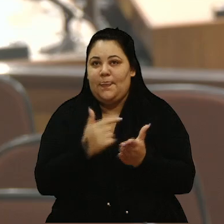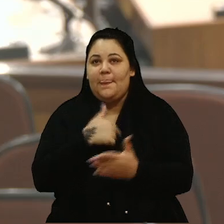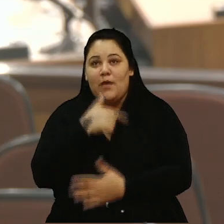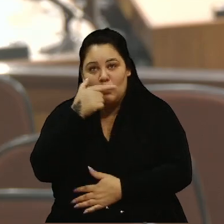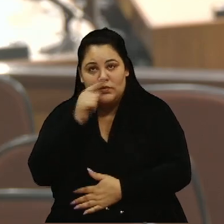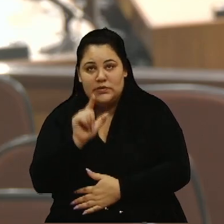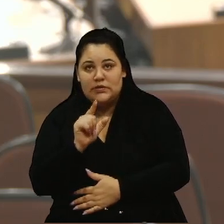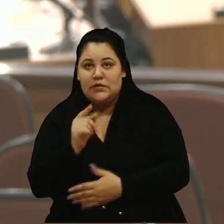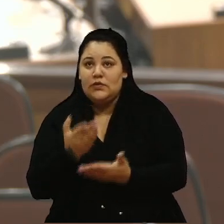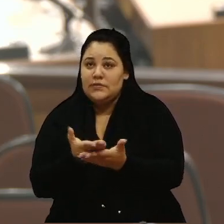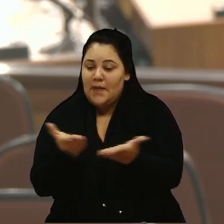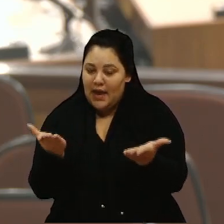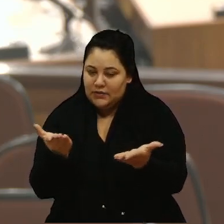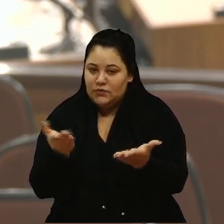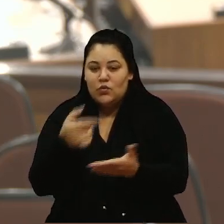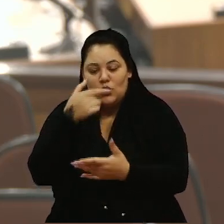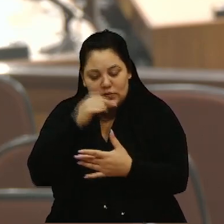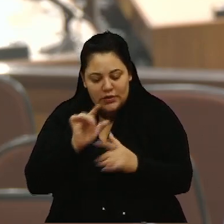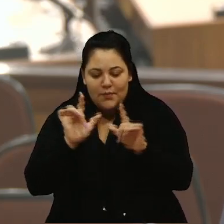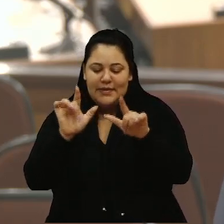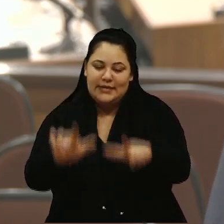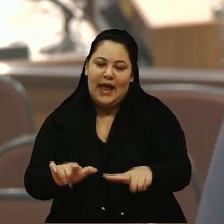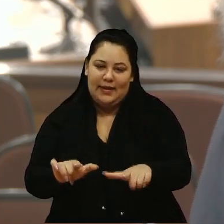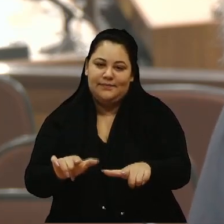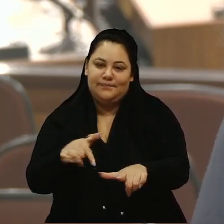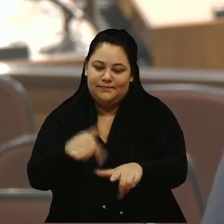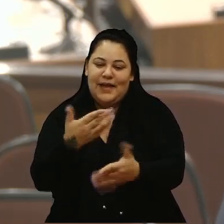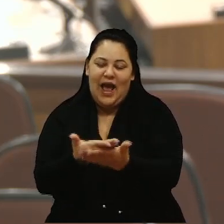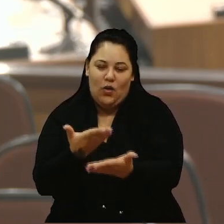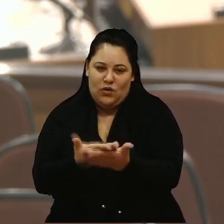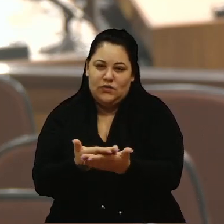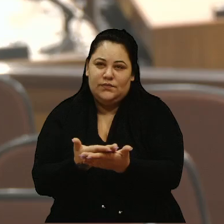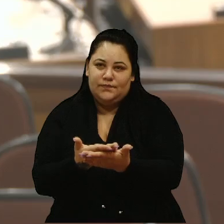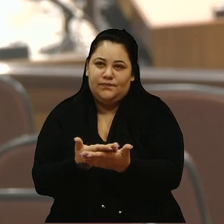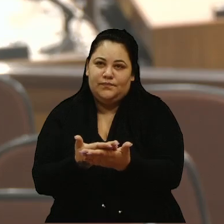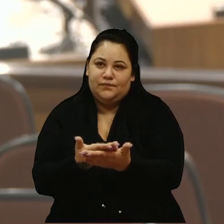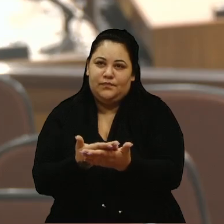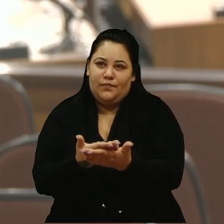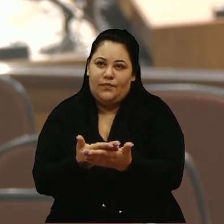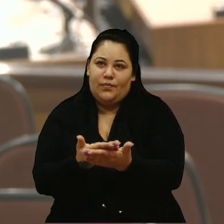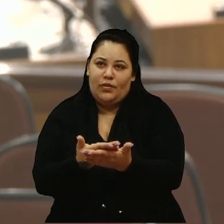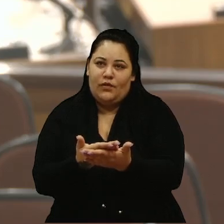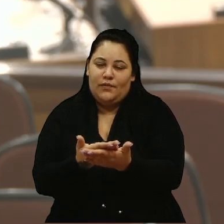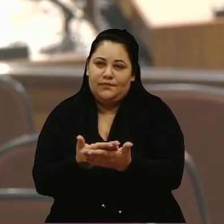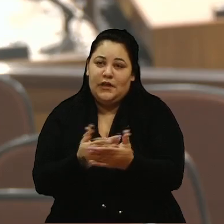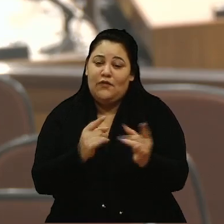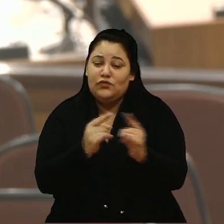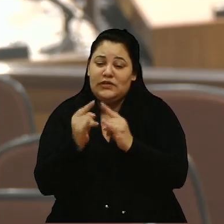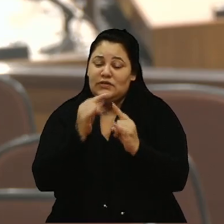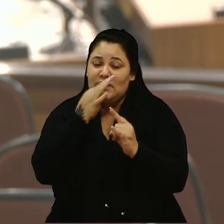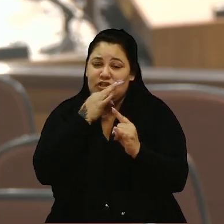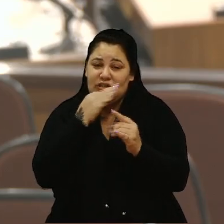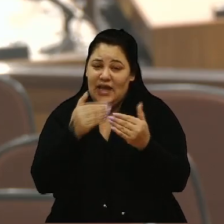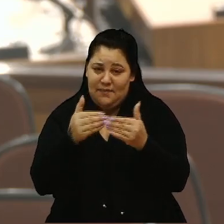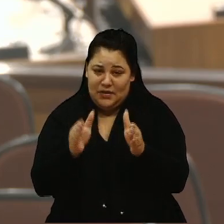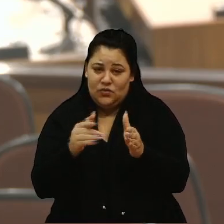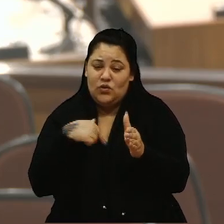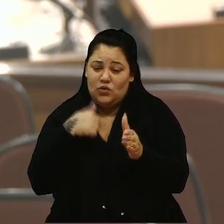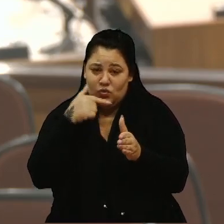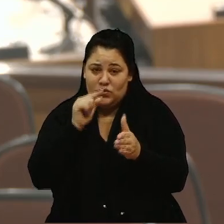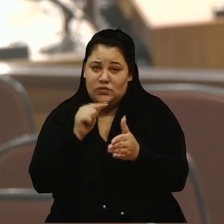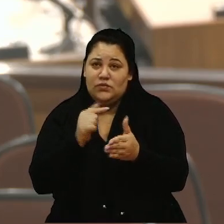espaço, consegui uma sala lá nesse espaço que a Fundação Caxias está abrindo,